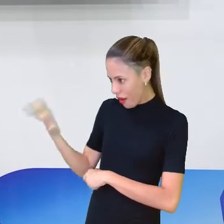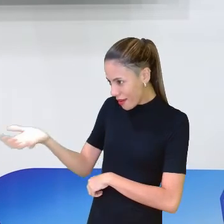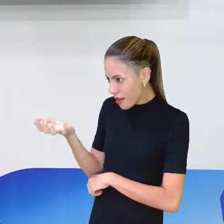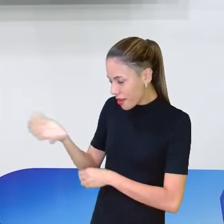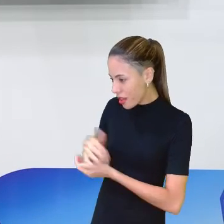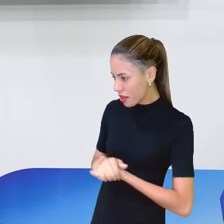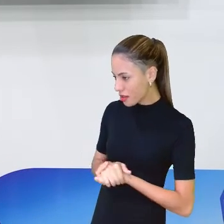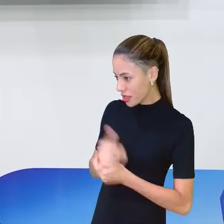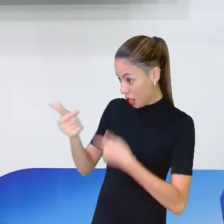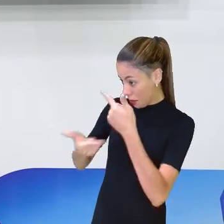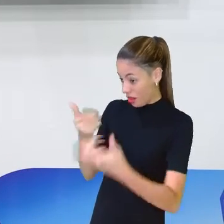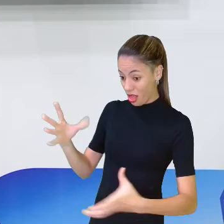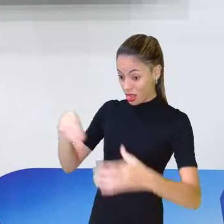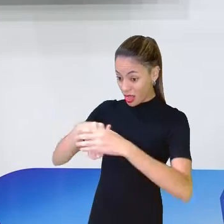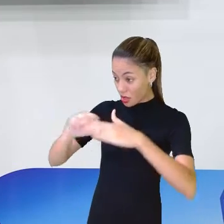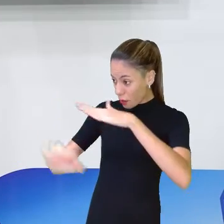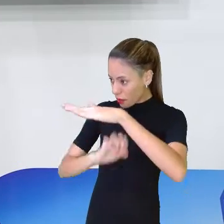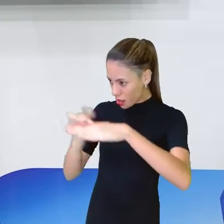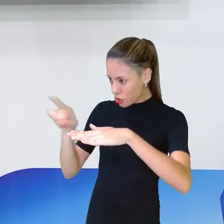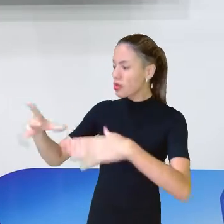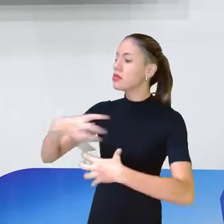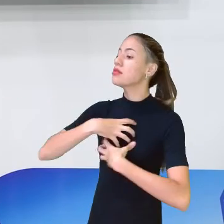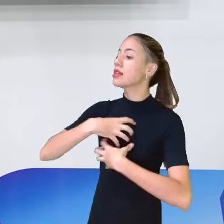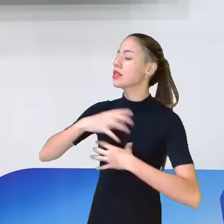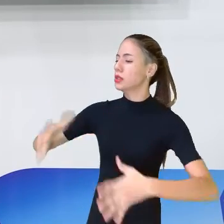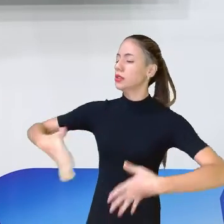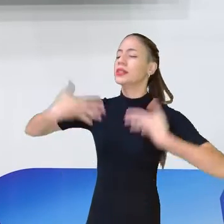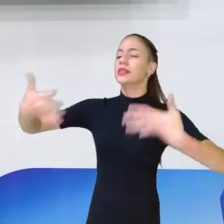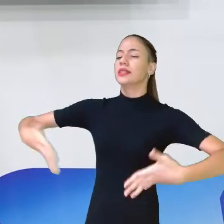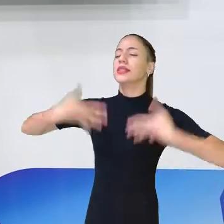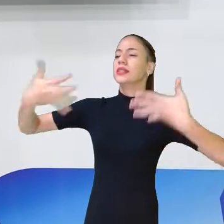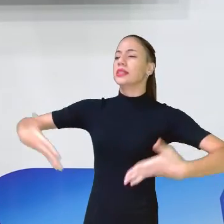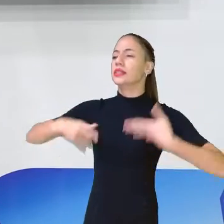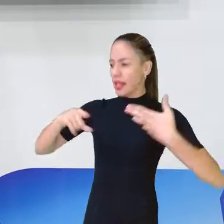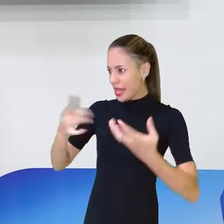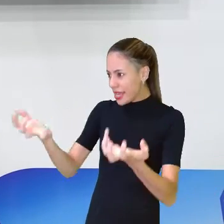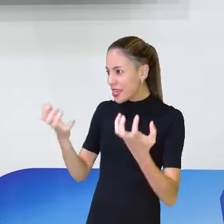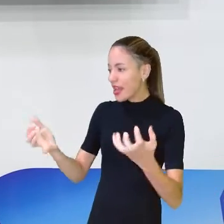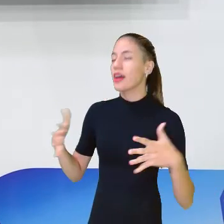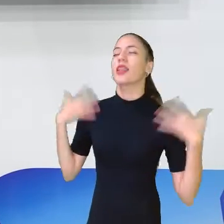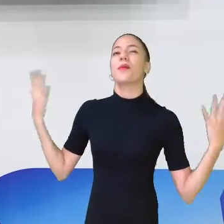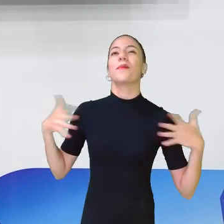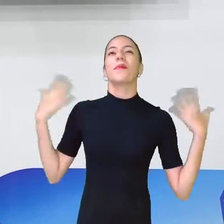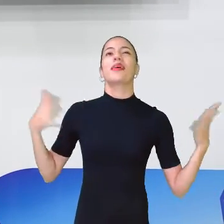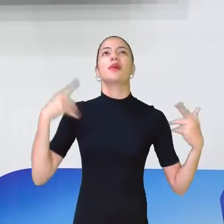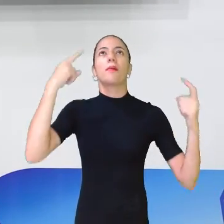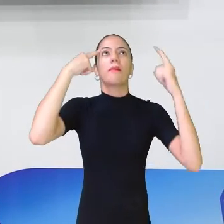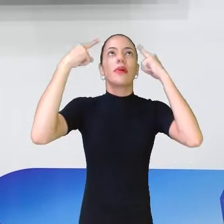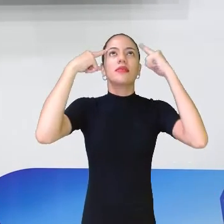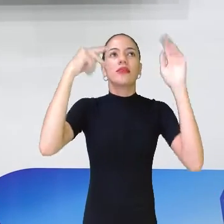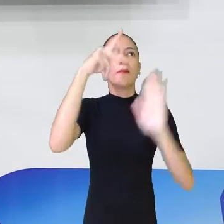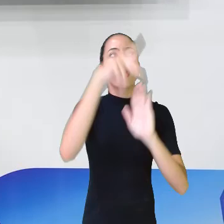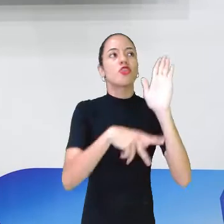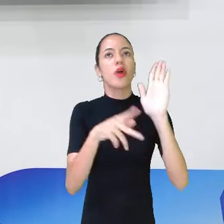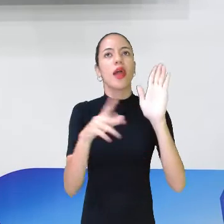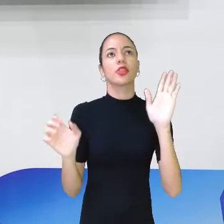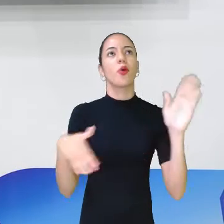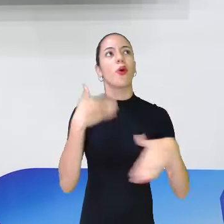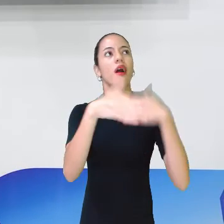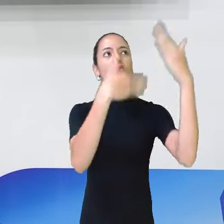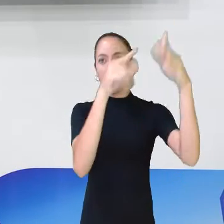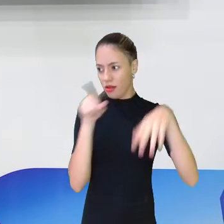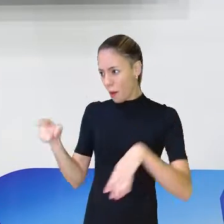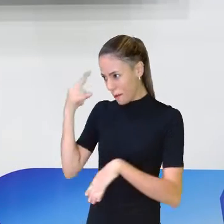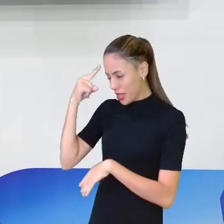de estar numa empresa assim? O senhor ia se sentir estimulado? O senhor ia querer ter animação para pensar em projetos inovadores? Acho que não, né,